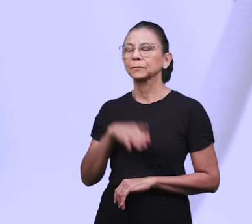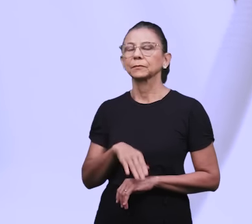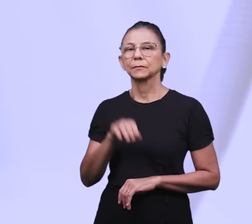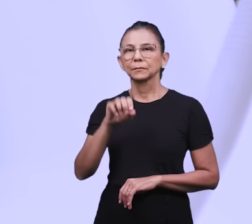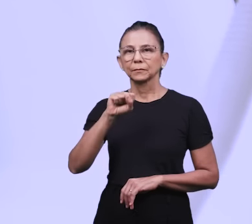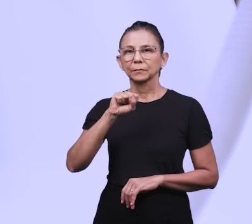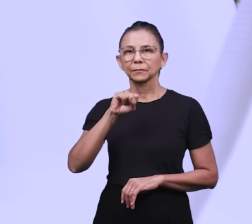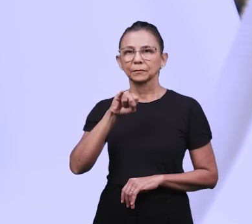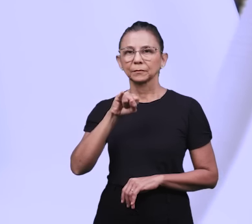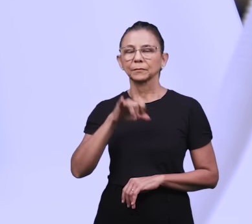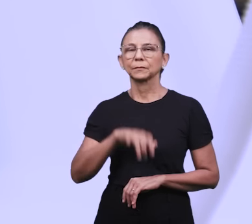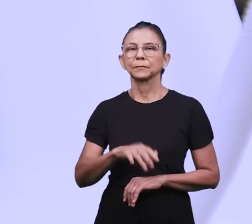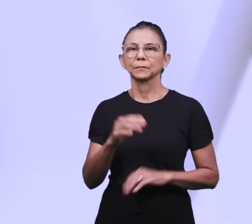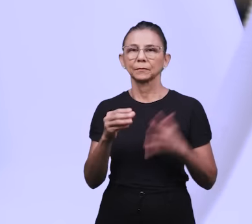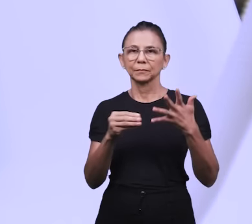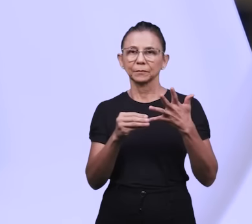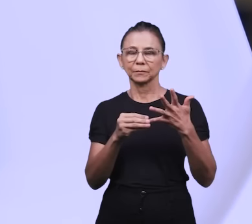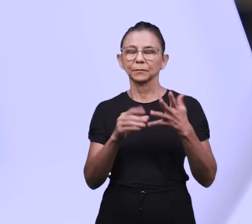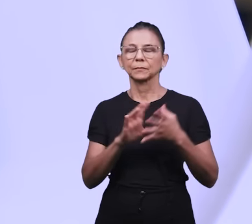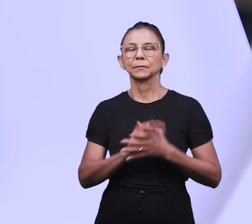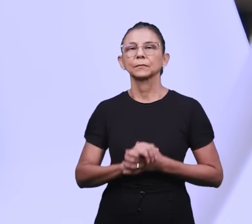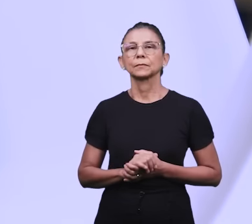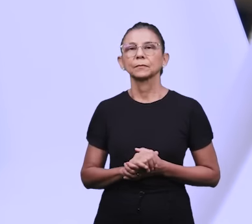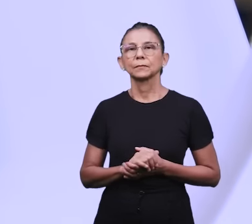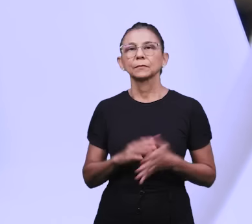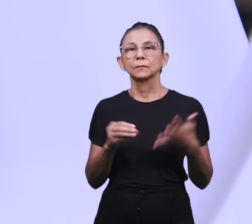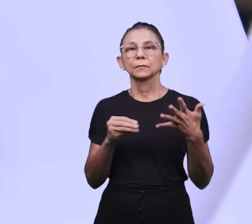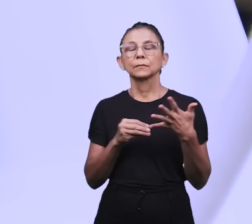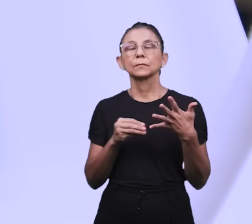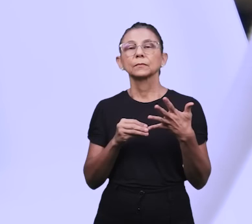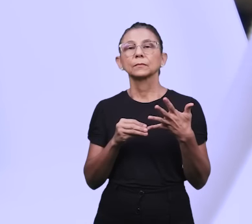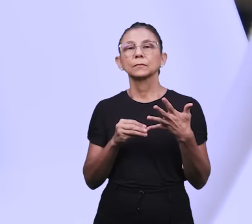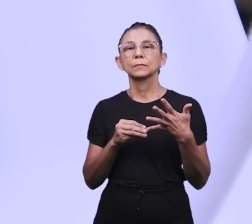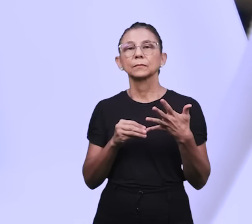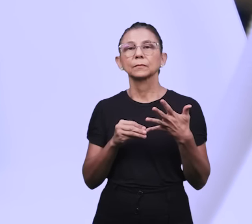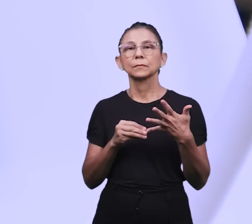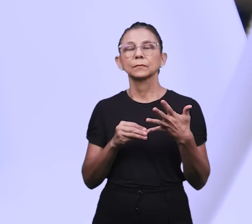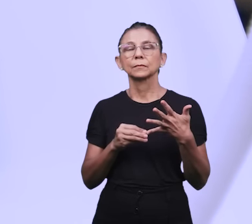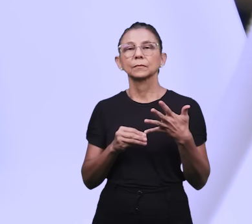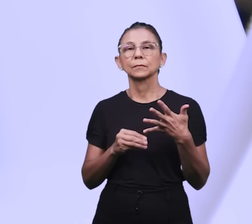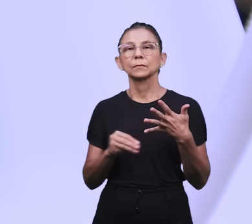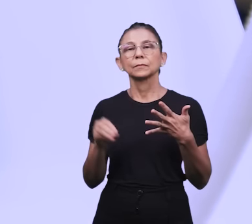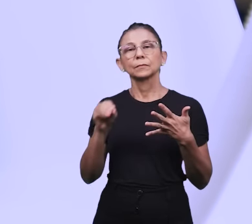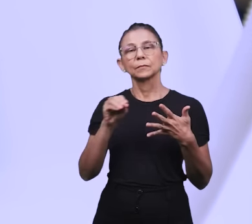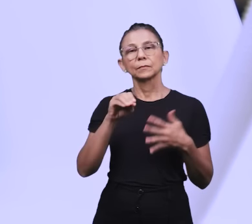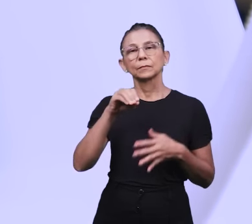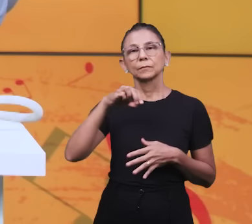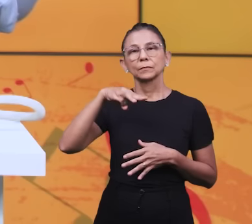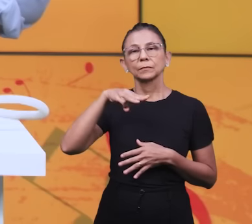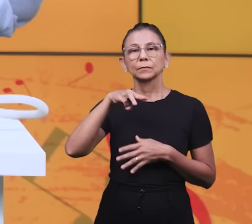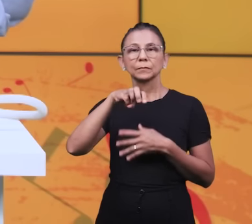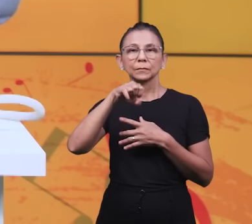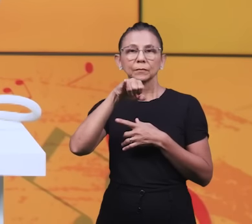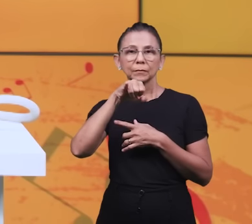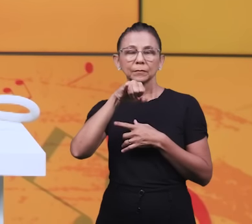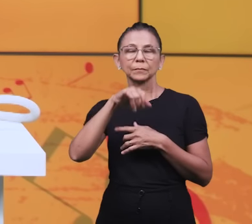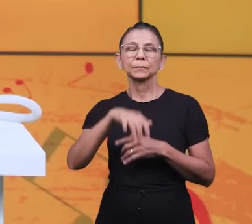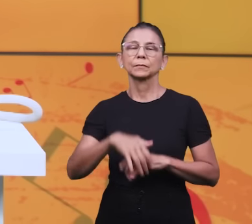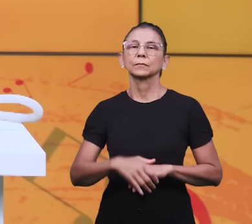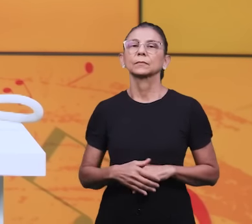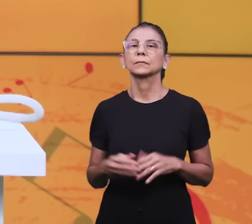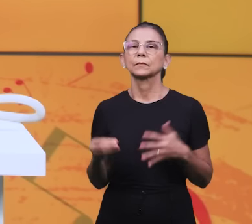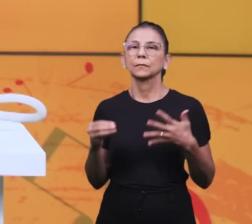nota si Observe do si nós vamos com segundo dedo na nota Mi aqui